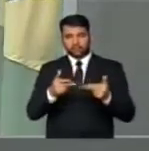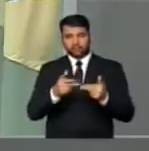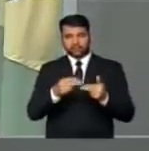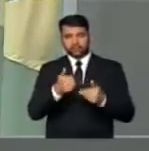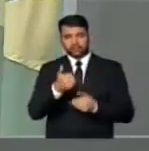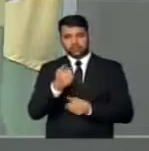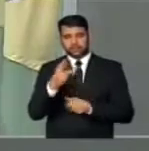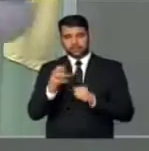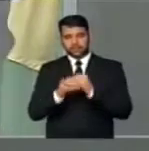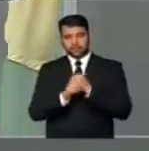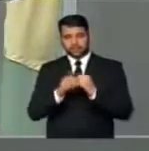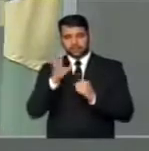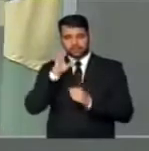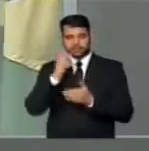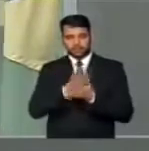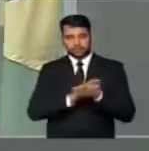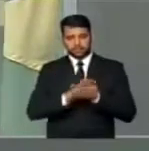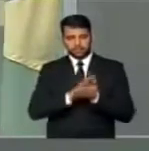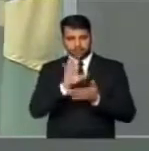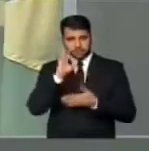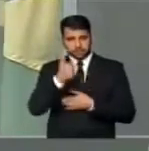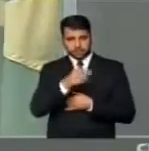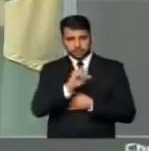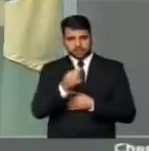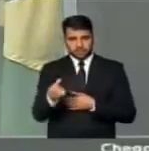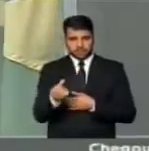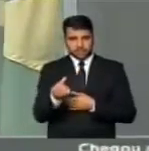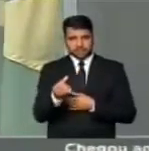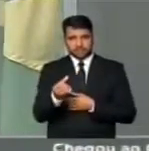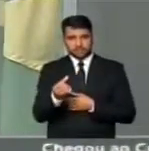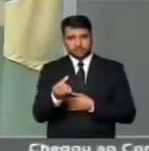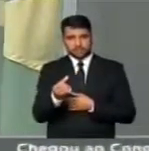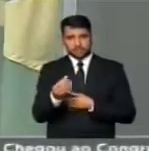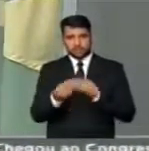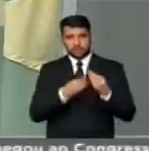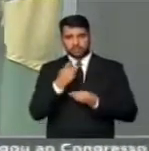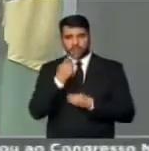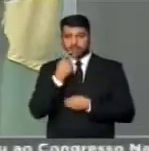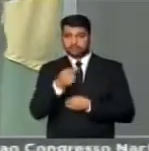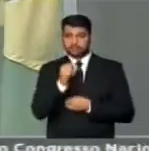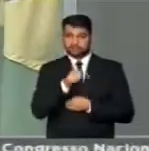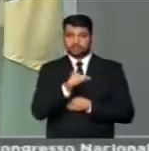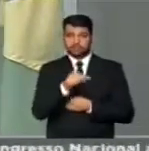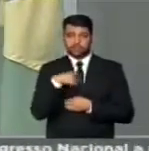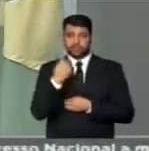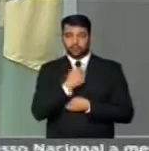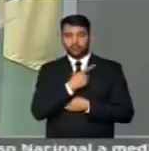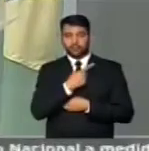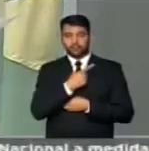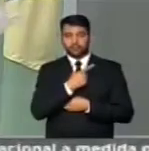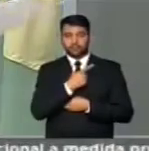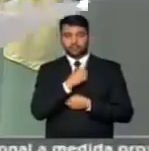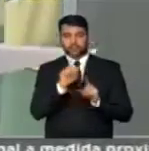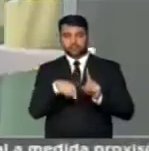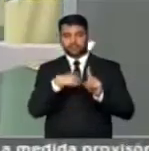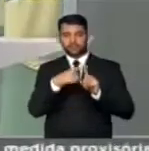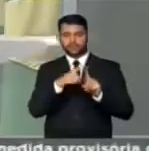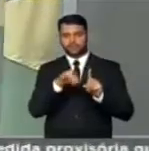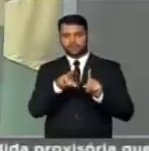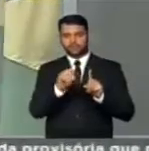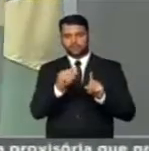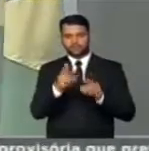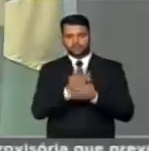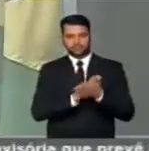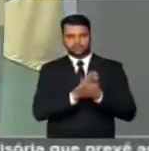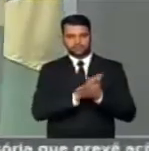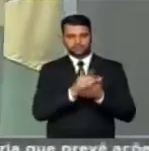em 13 anos não resolveu, vai resolver em 2016? É como ela mesma disse, nós vamos dobrar a meta. Já que não tem